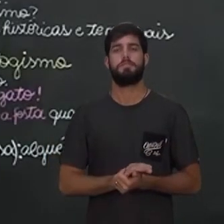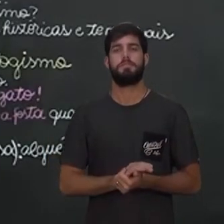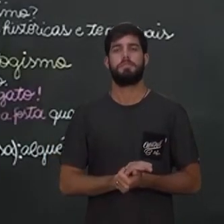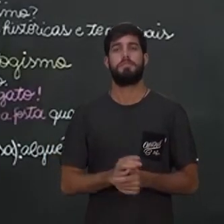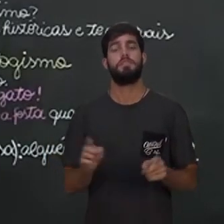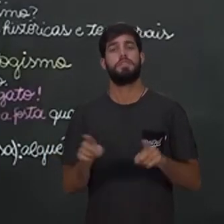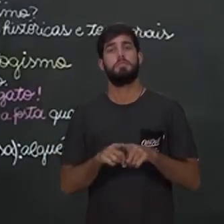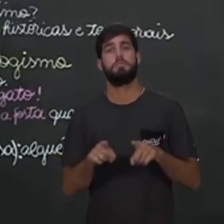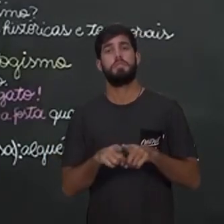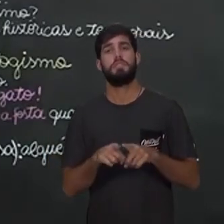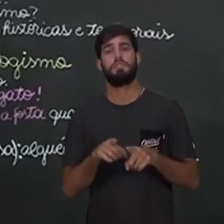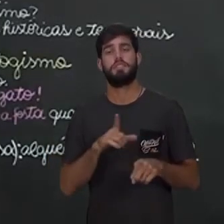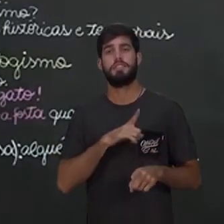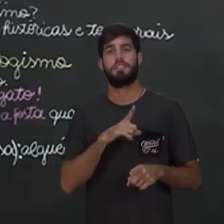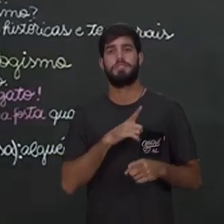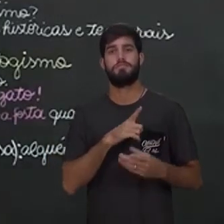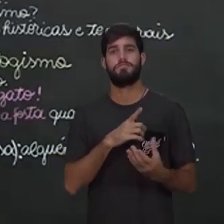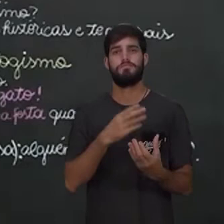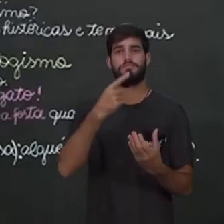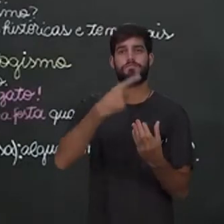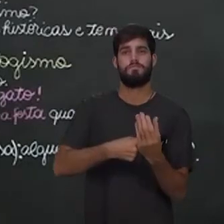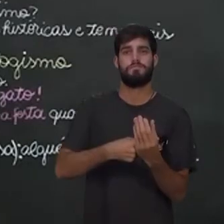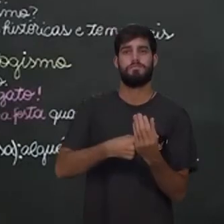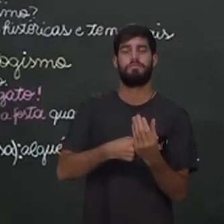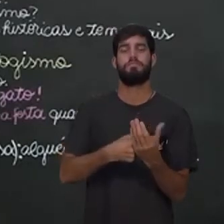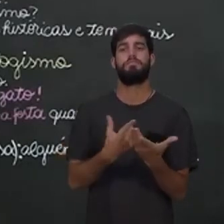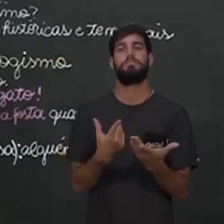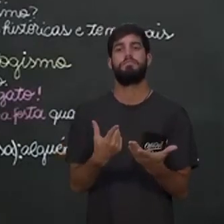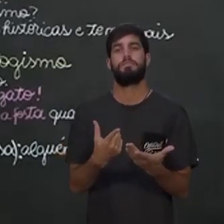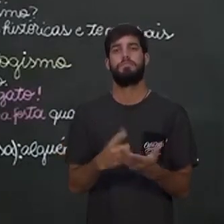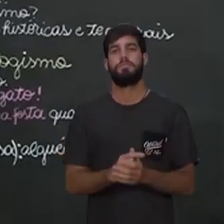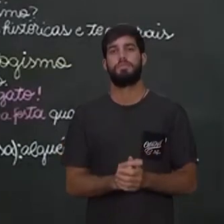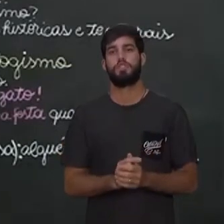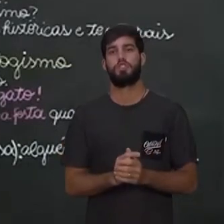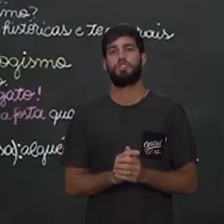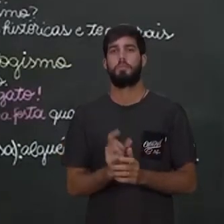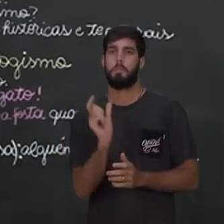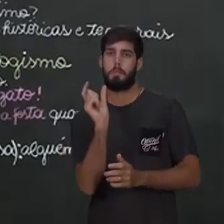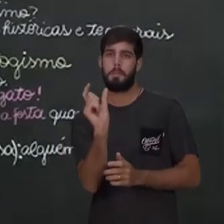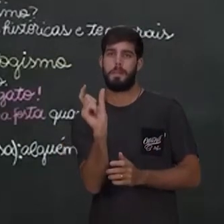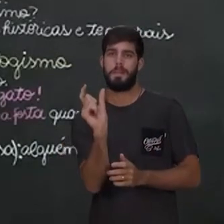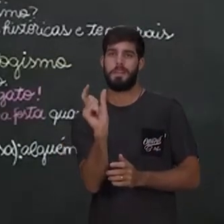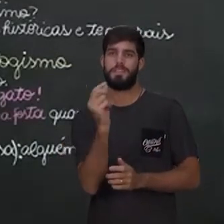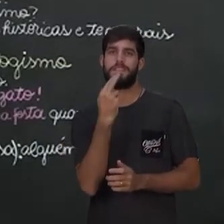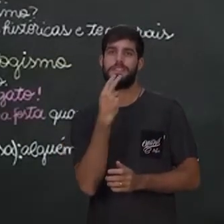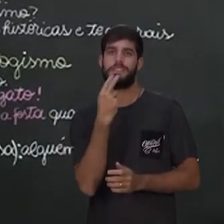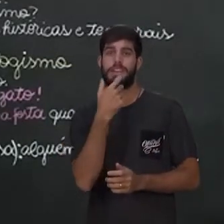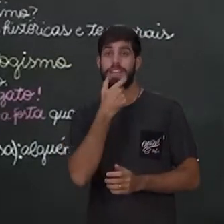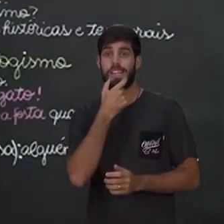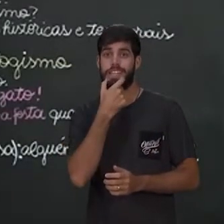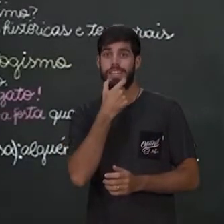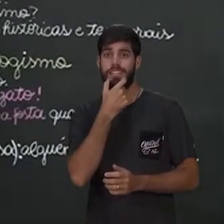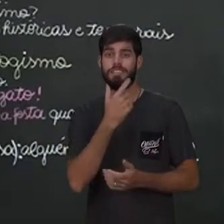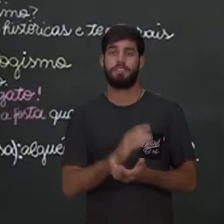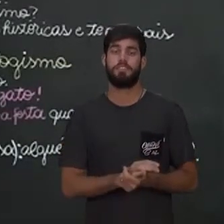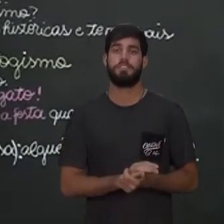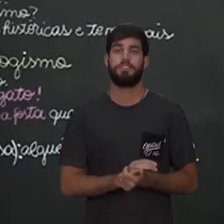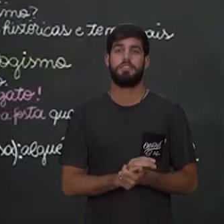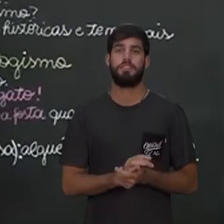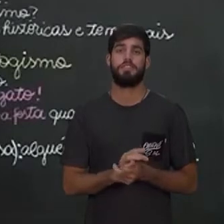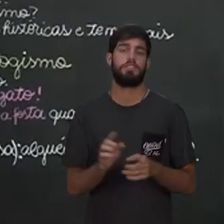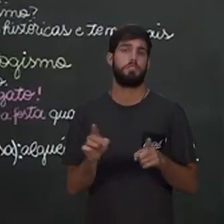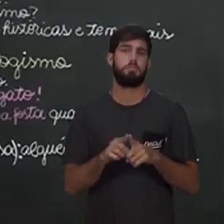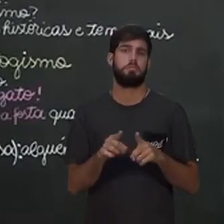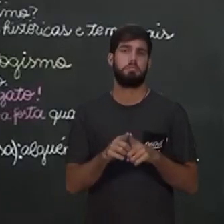expressão cachorro-quente e use, também é comum utilizar a expressão hot dog. Assim como quando você vai fazer o teste de um automóvel, dizer um